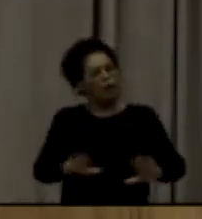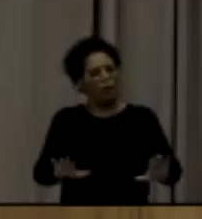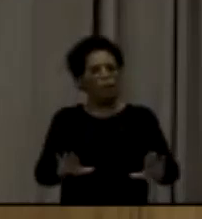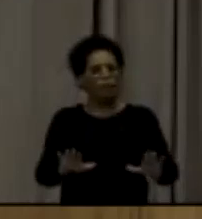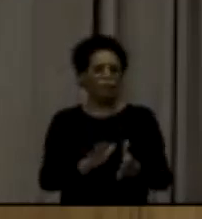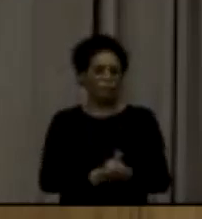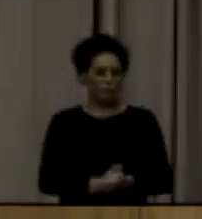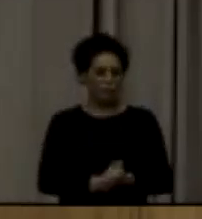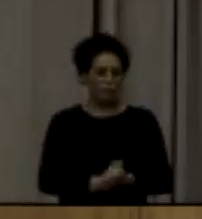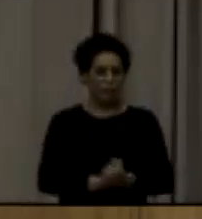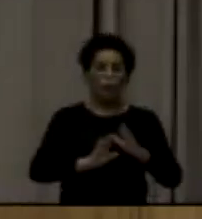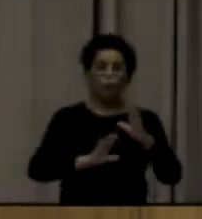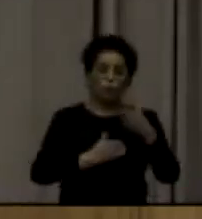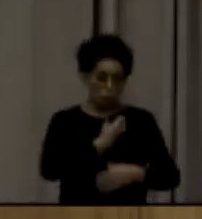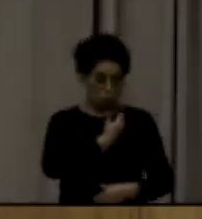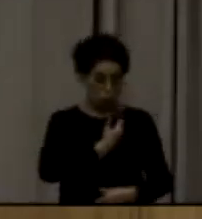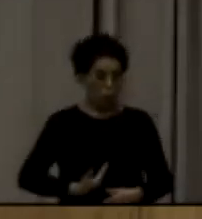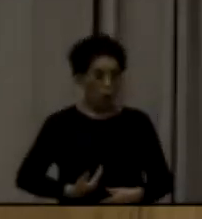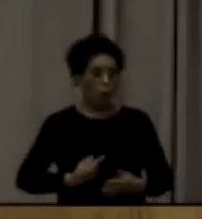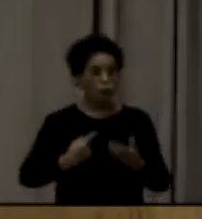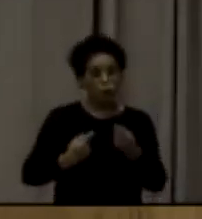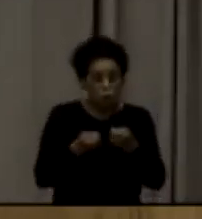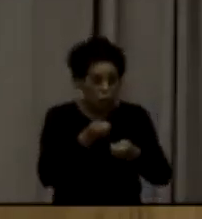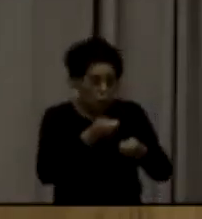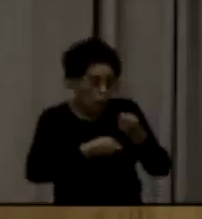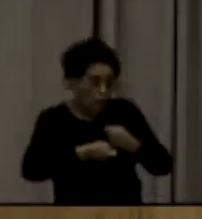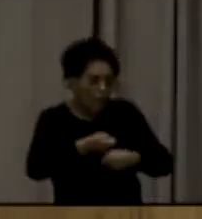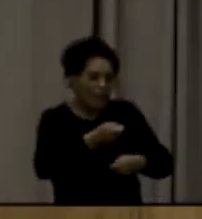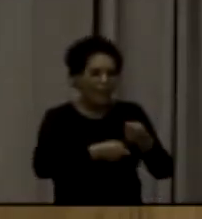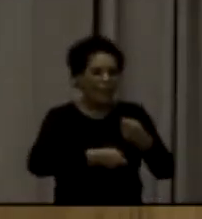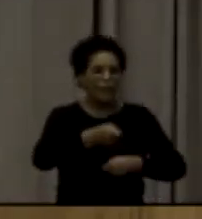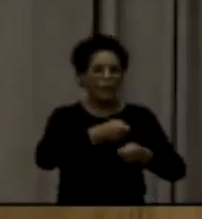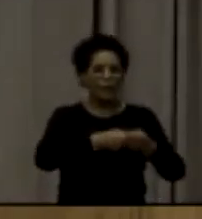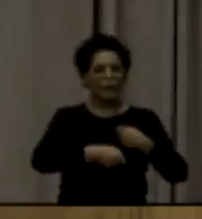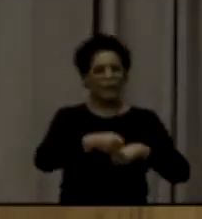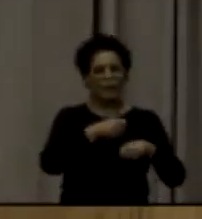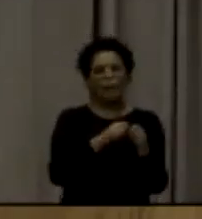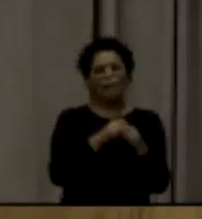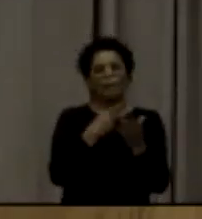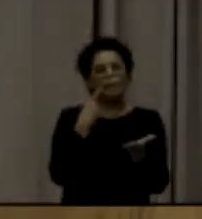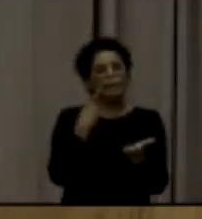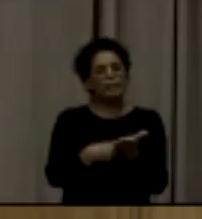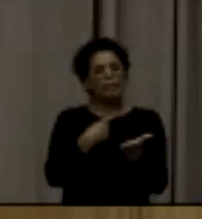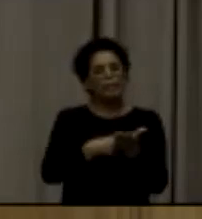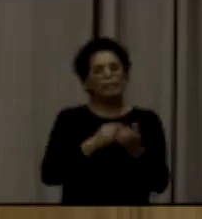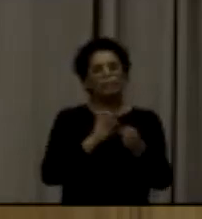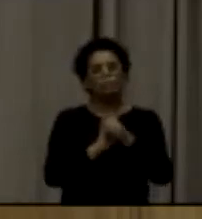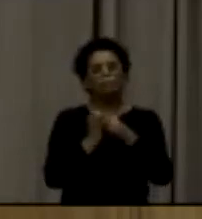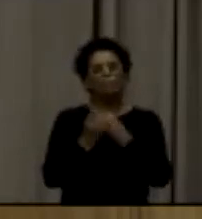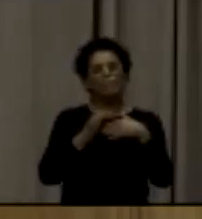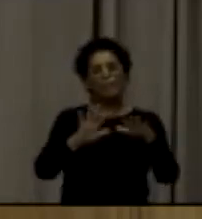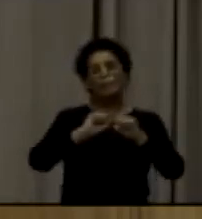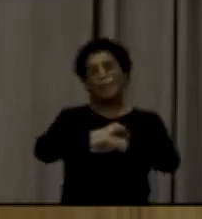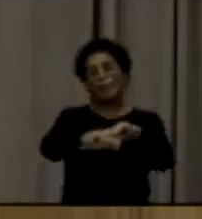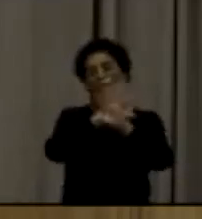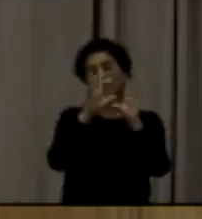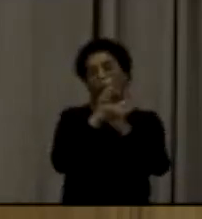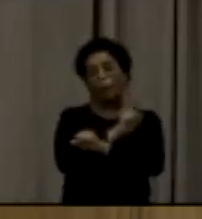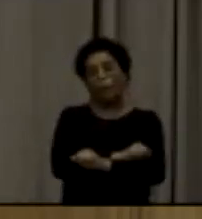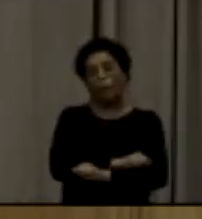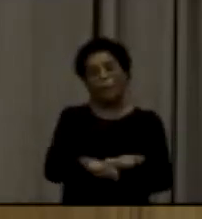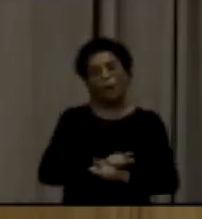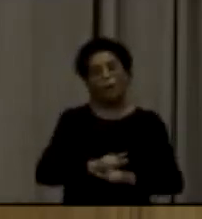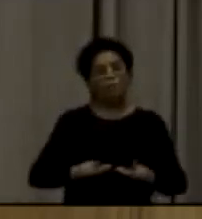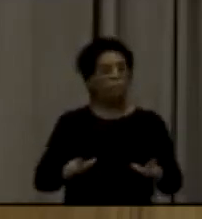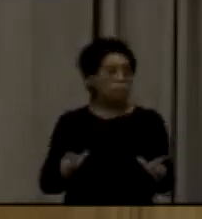o órgão intergovernamental de negociação em relação a esse tratado pandêmico, passa claramente por um esvaziamento e o texto,